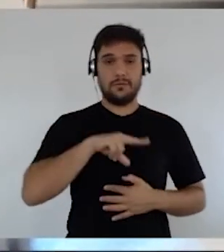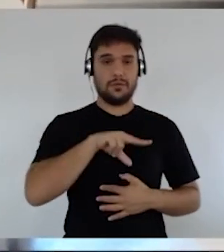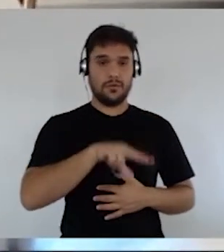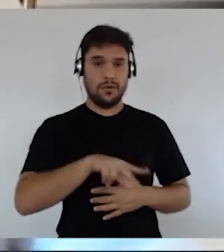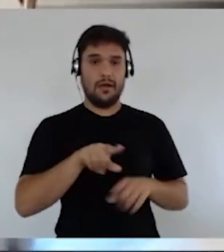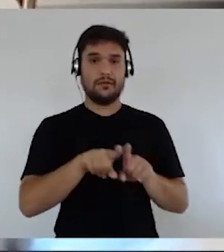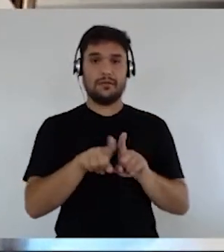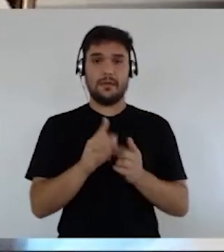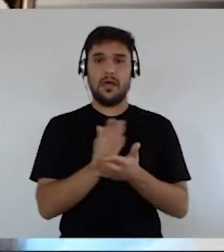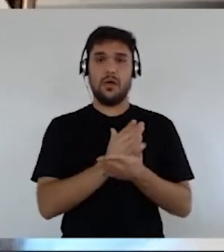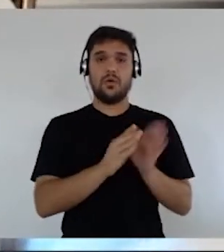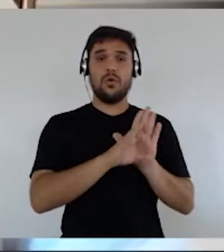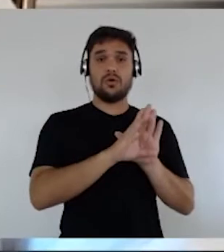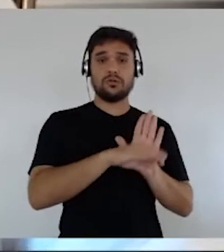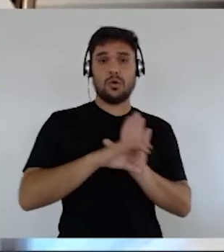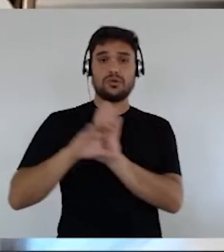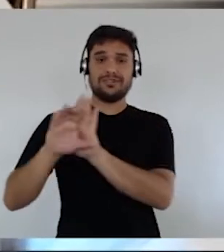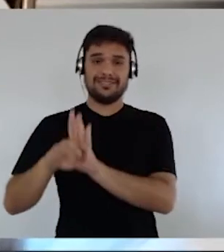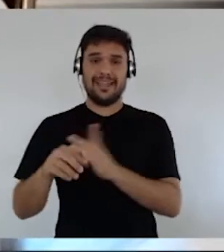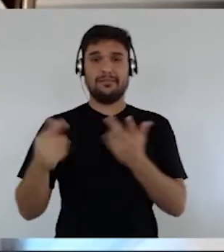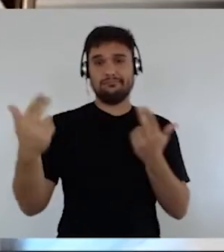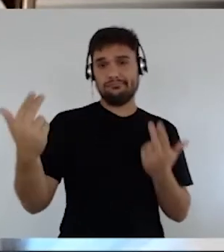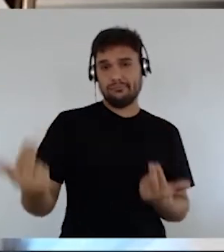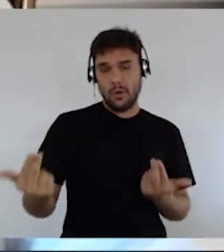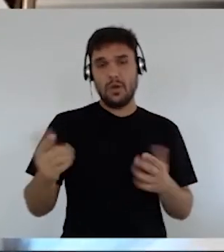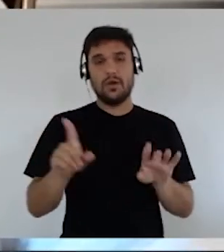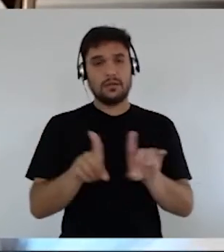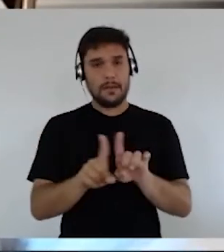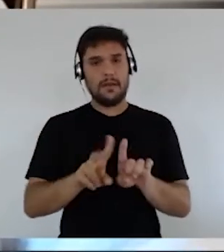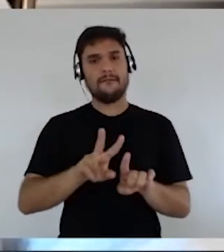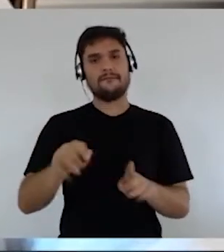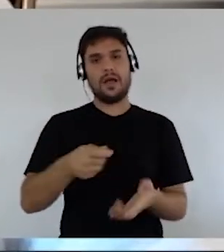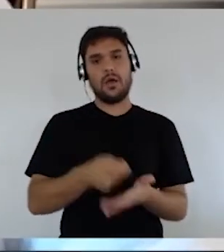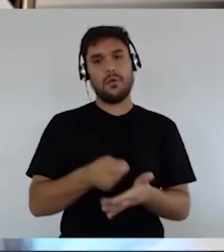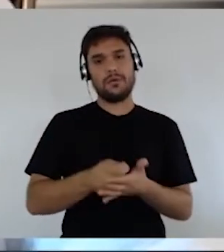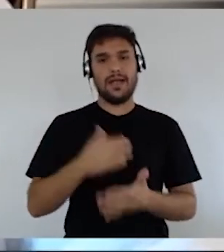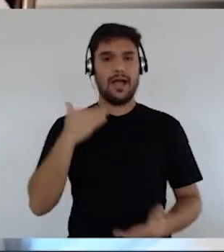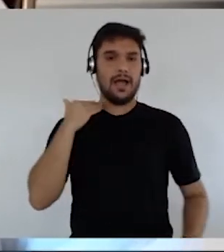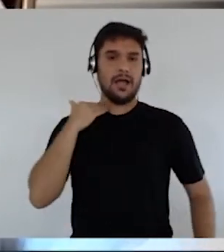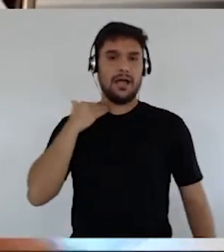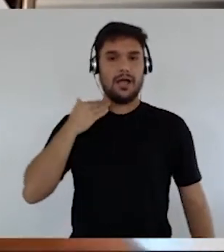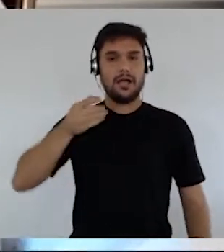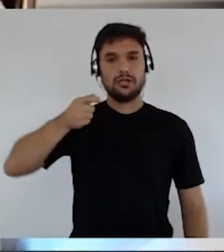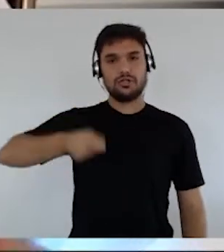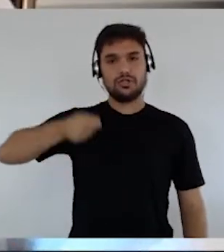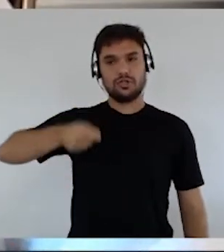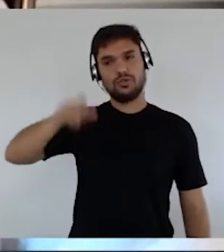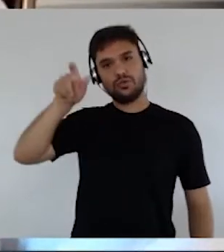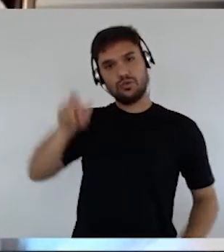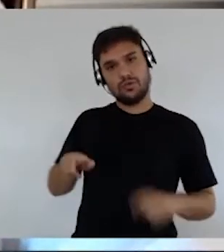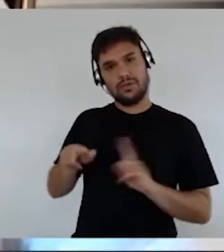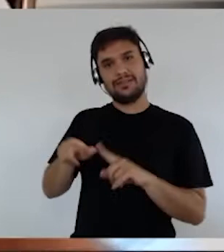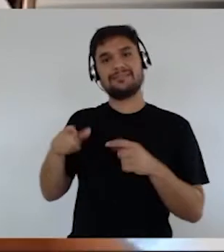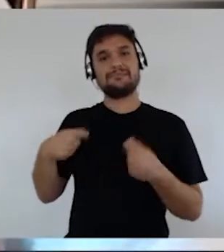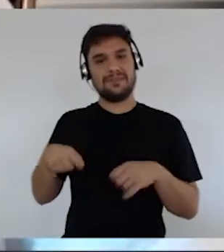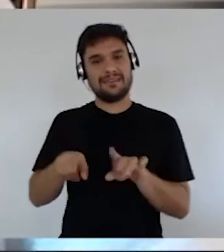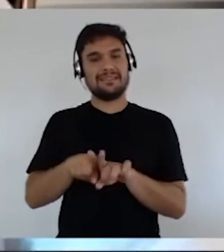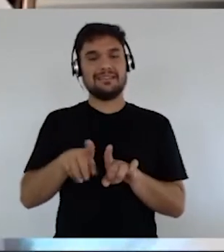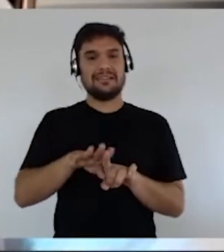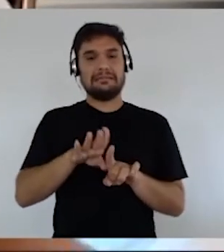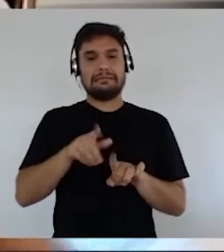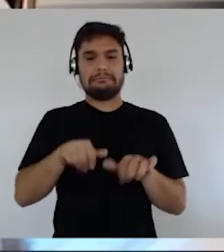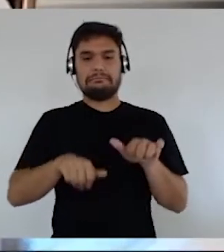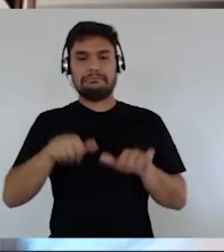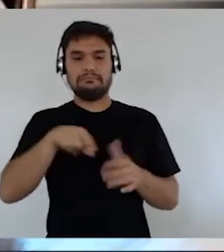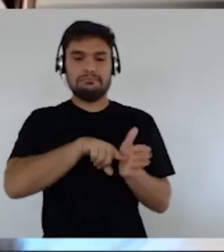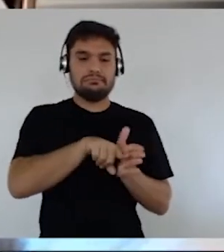de conceitos indeterminados e cláusulas gerais, vai exigir do magistrado uma preocupação de